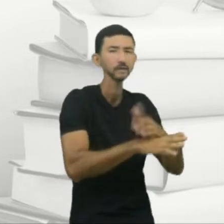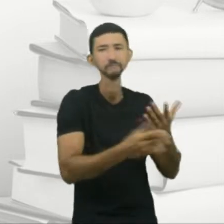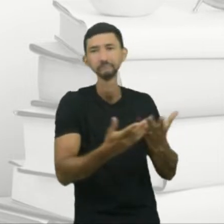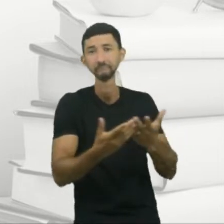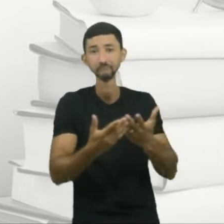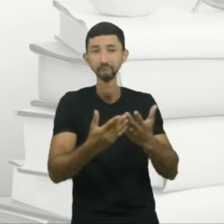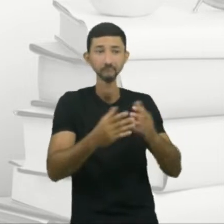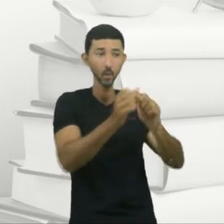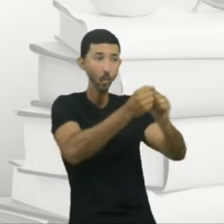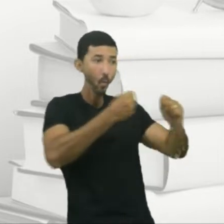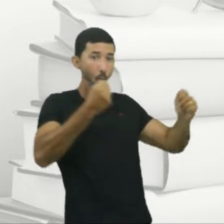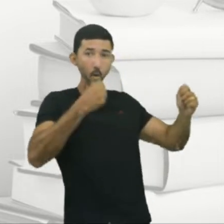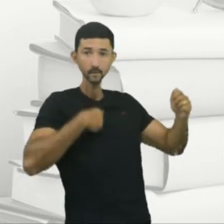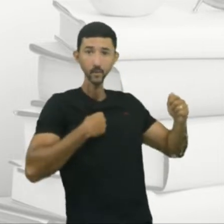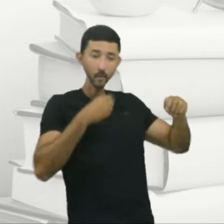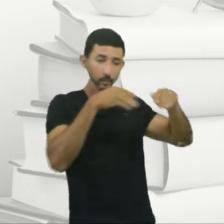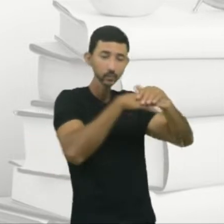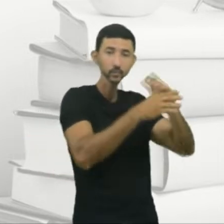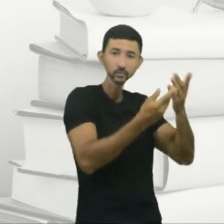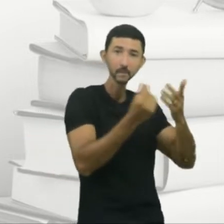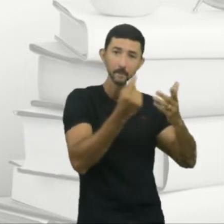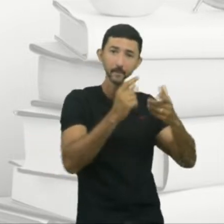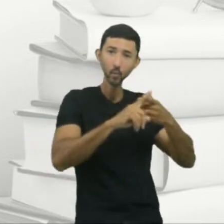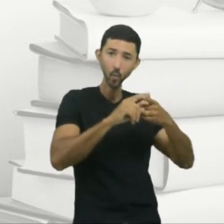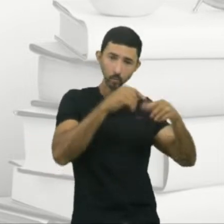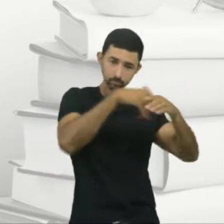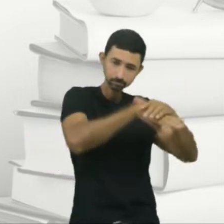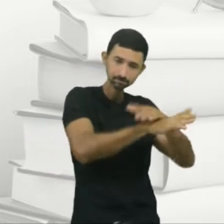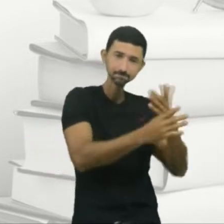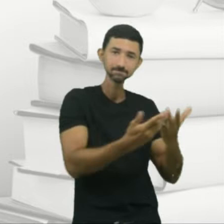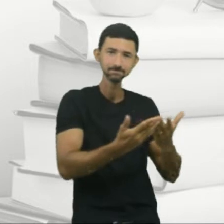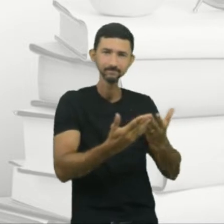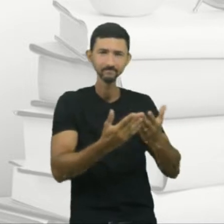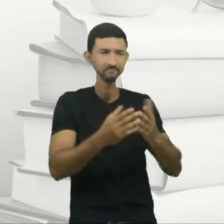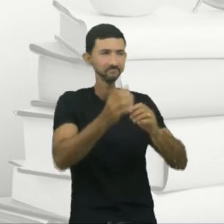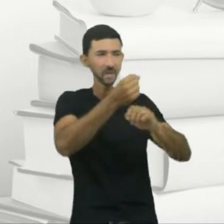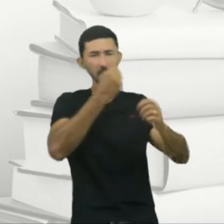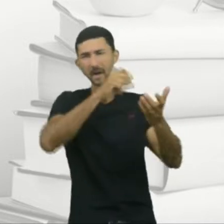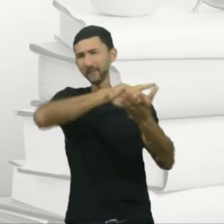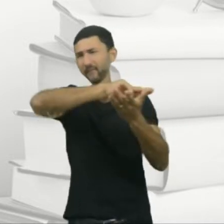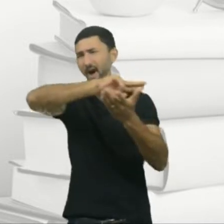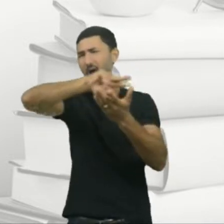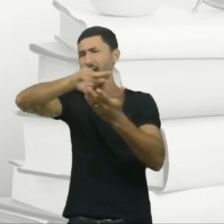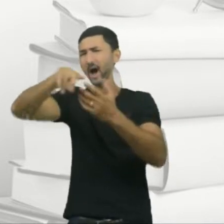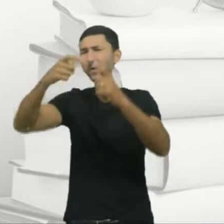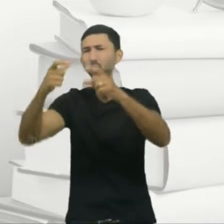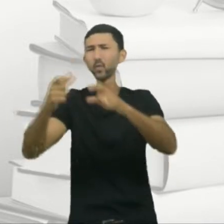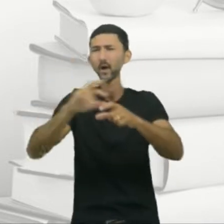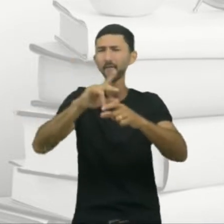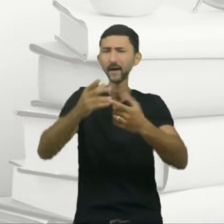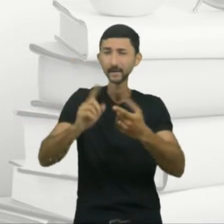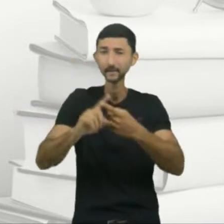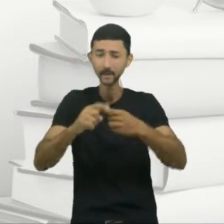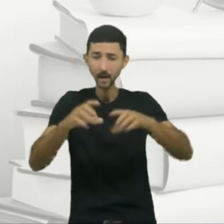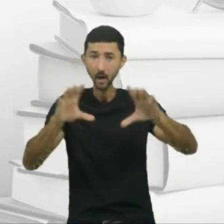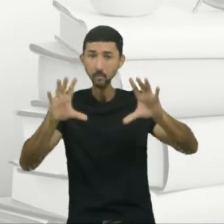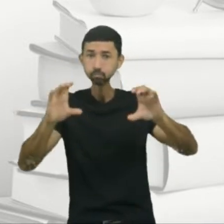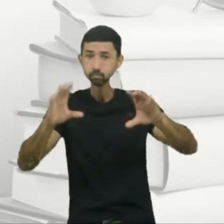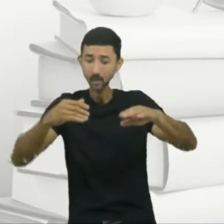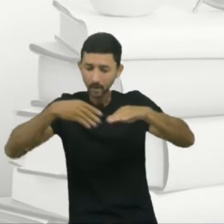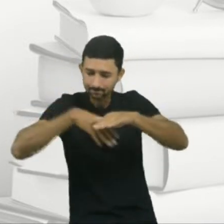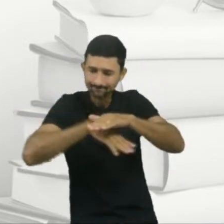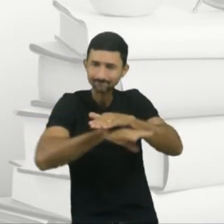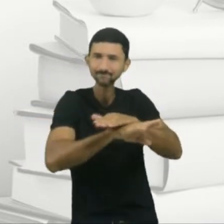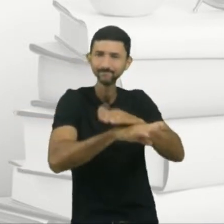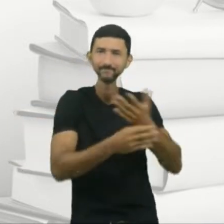guardam no guarda-roupa, existem pessoas que guardam em armários e outras que guardam embaixo do colchão.